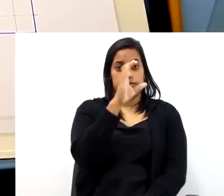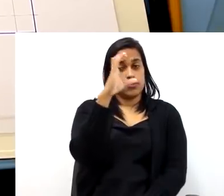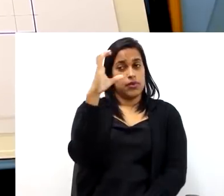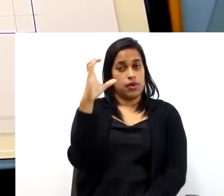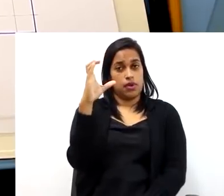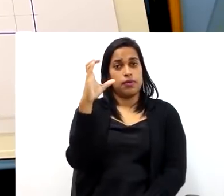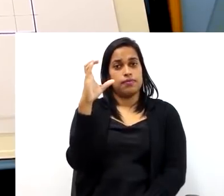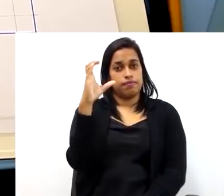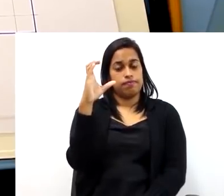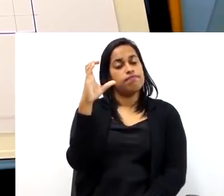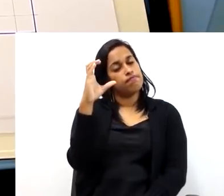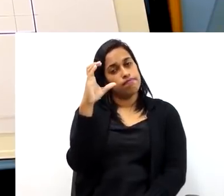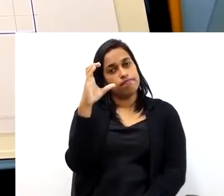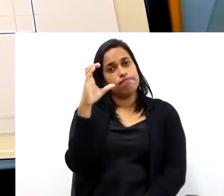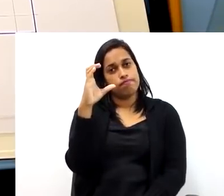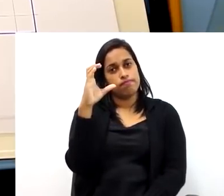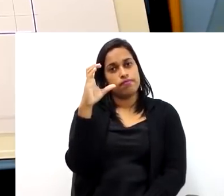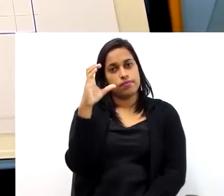C,